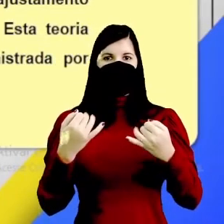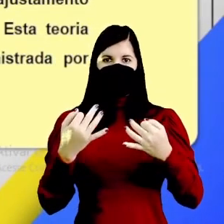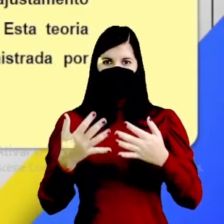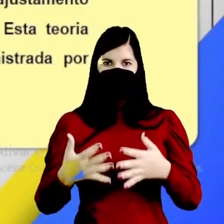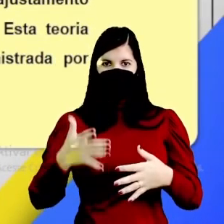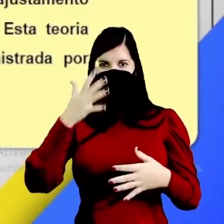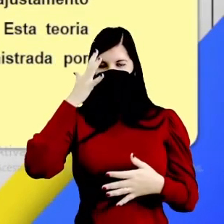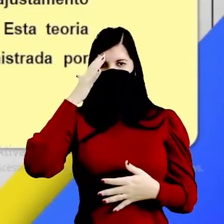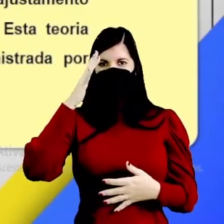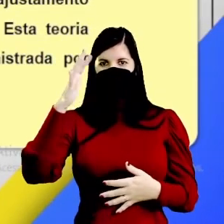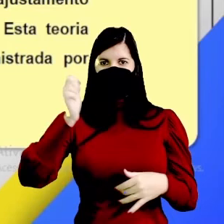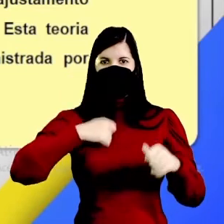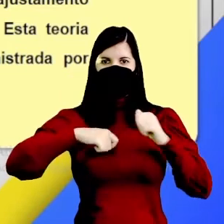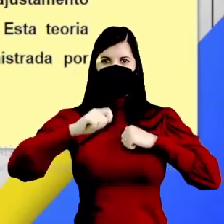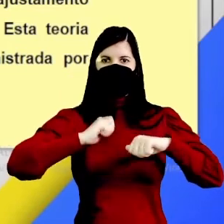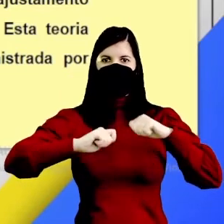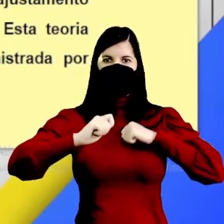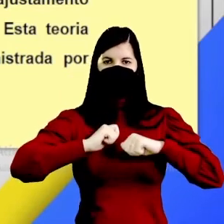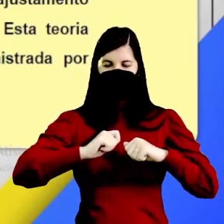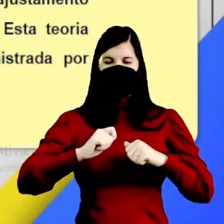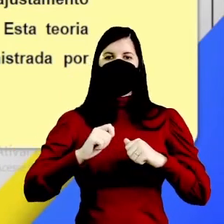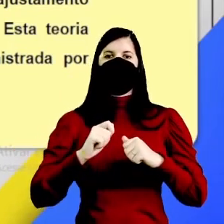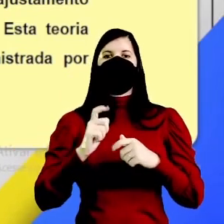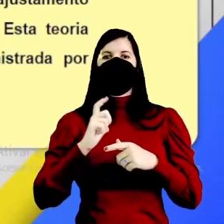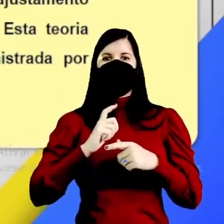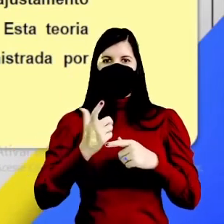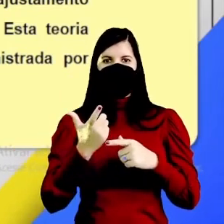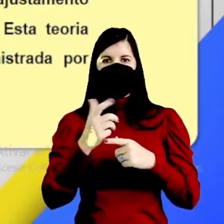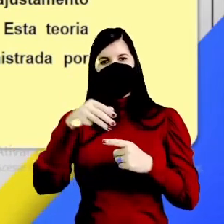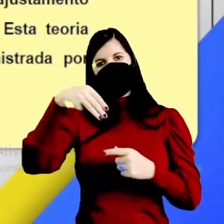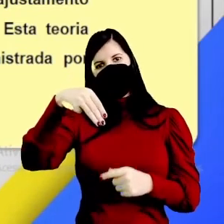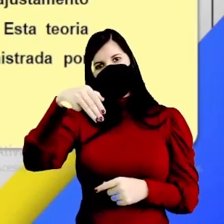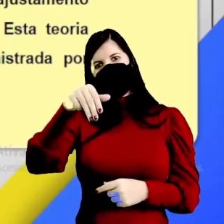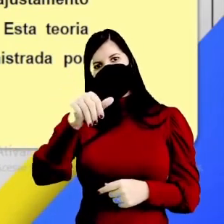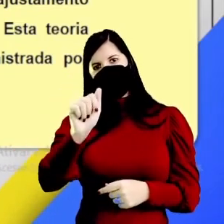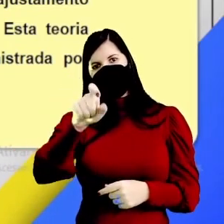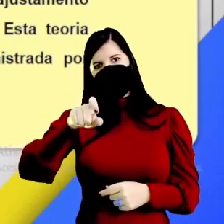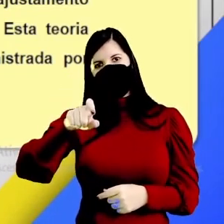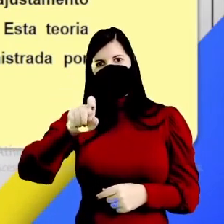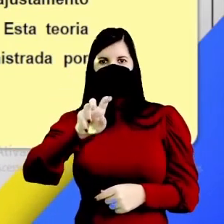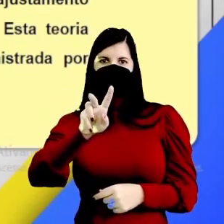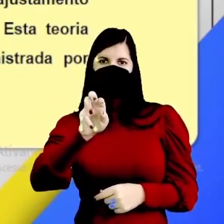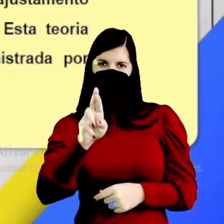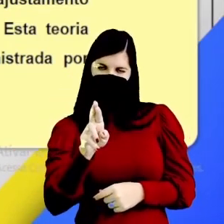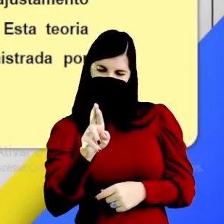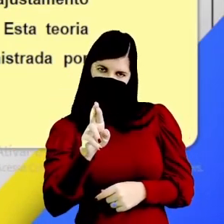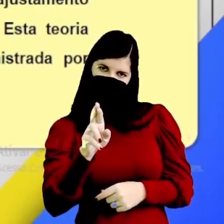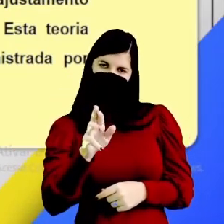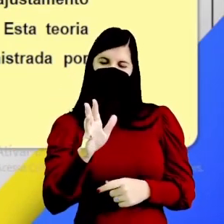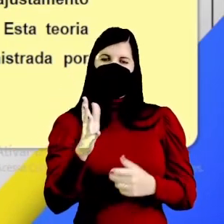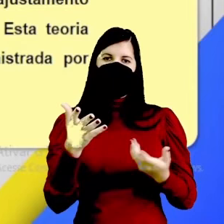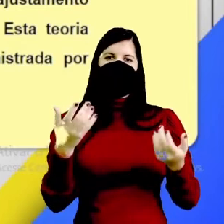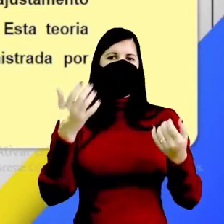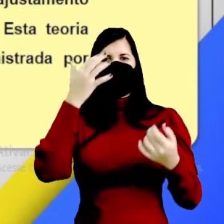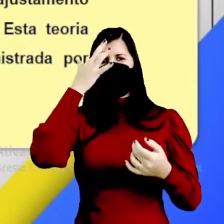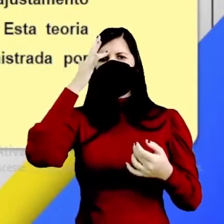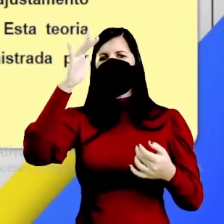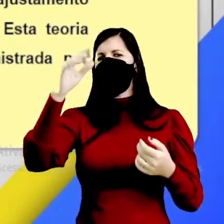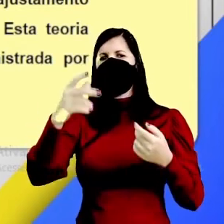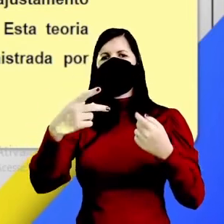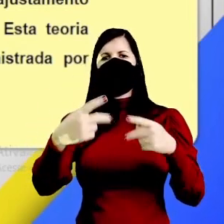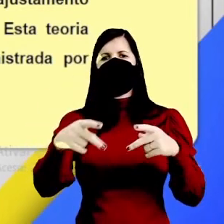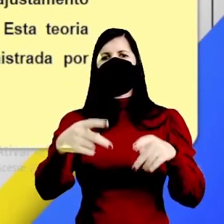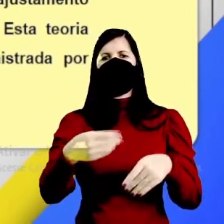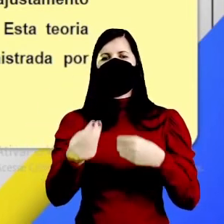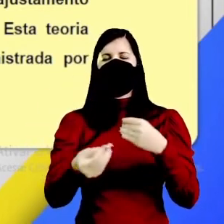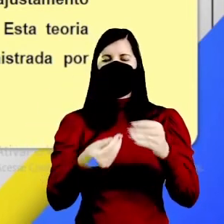teoria da administração burocrática, do Max Weber. Então, qual é a teoria dele? Vamos tentar ver aqui rapidinho. Então,